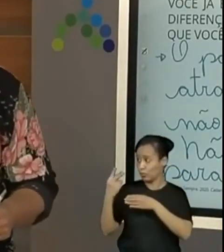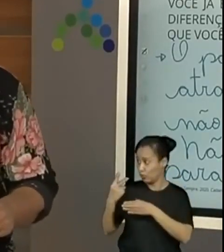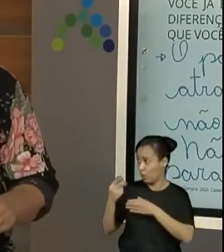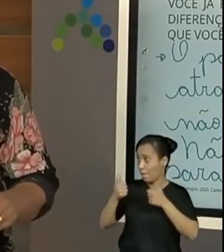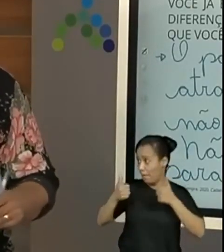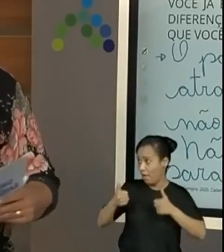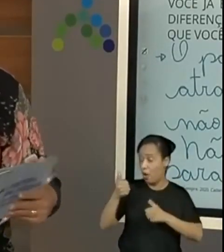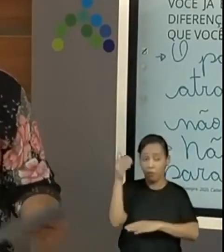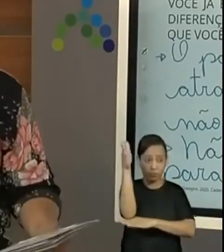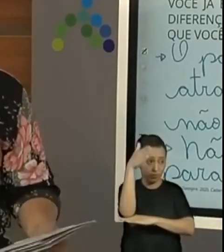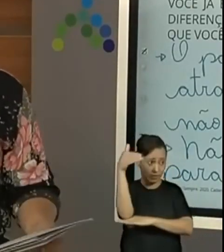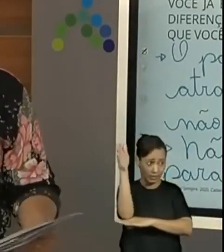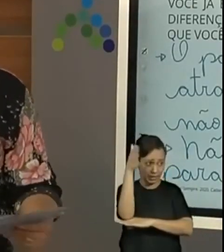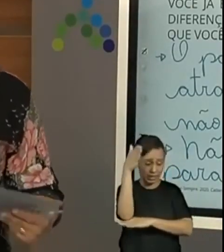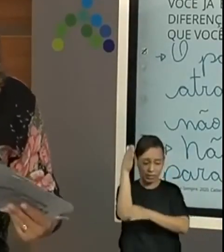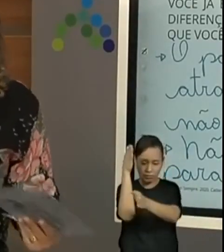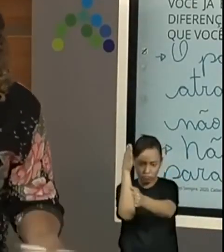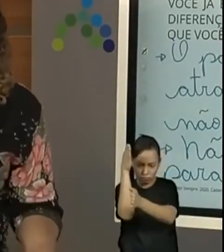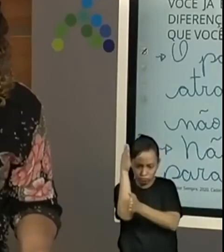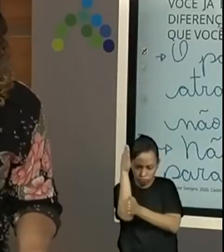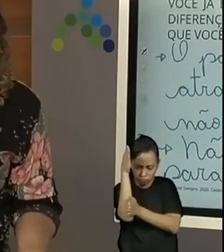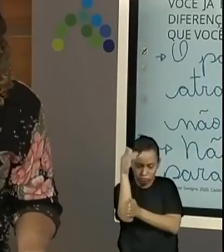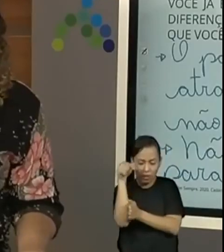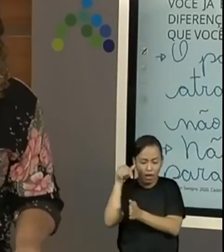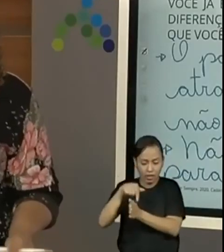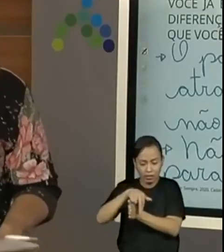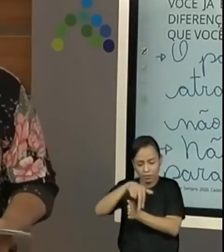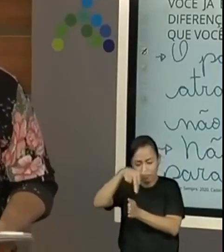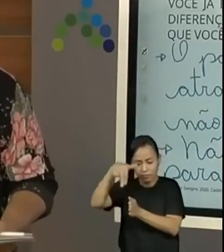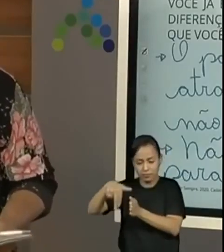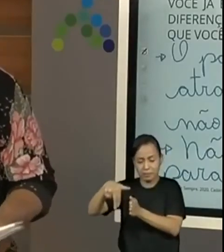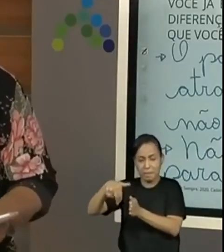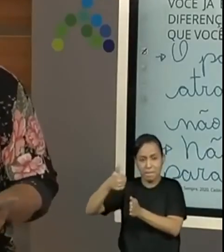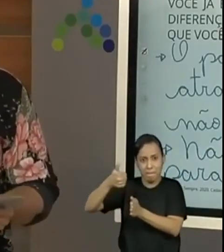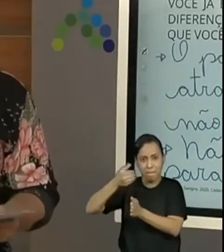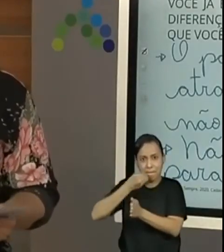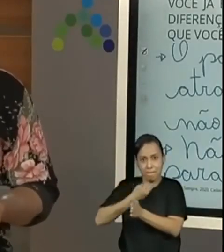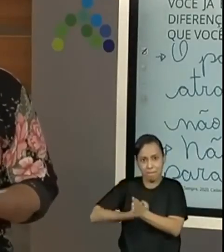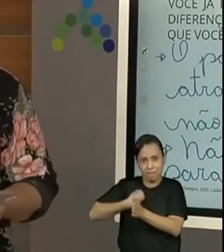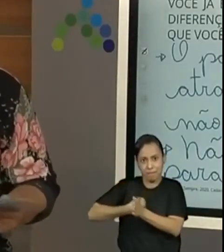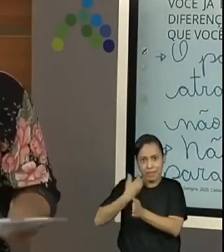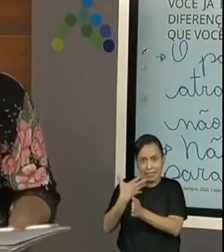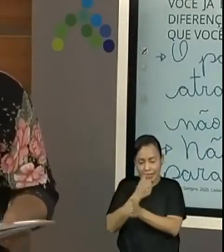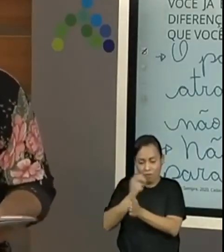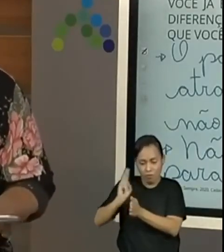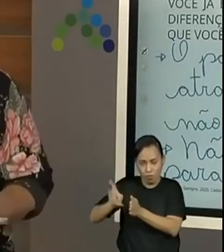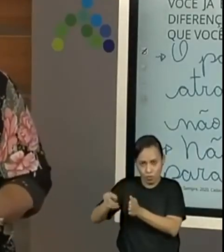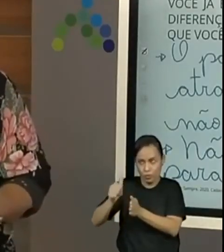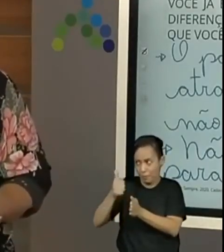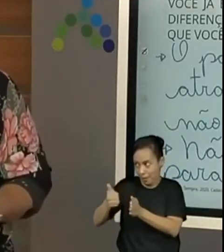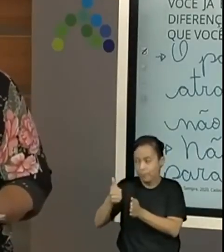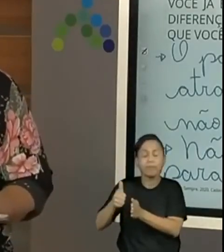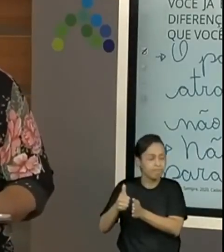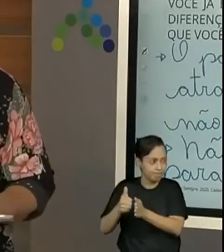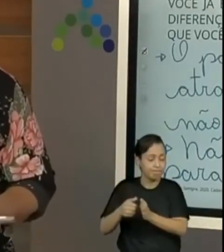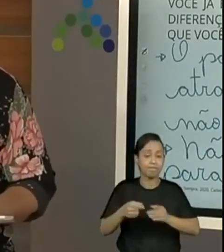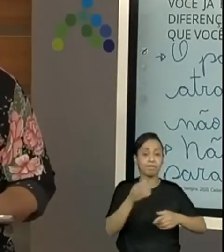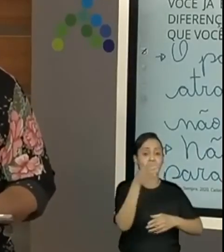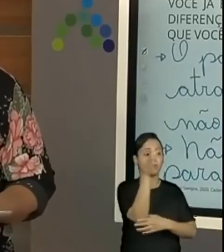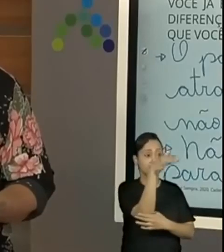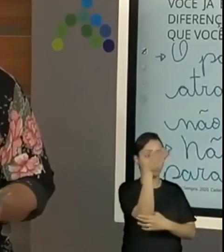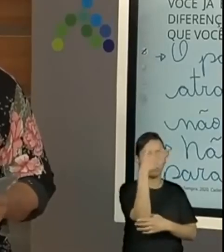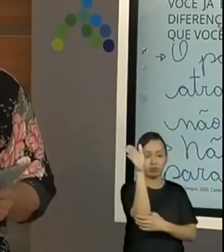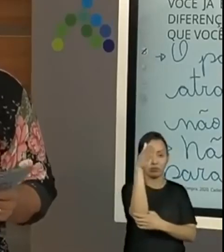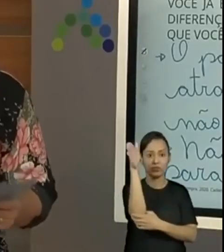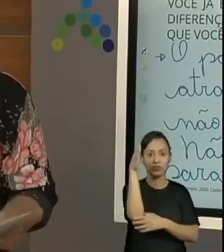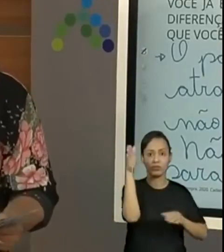atrás da bandeira não pode ser pego. E essa regra também de não poder passar a bandeira para o colega da